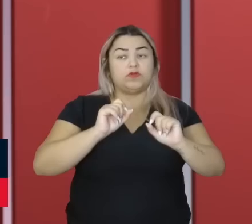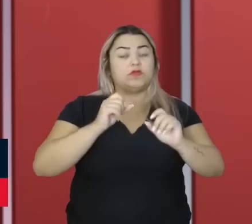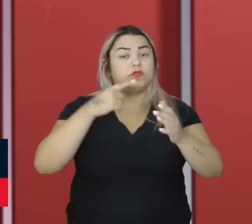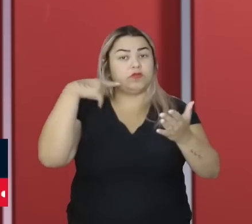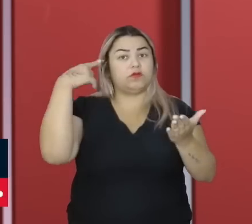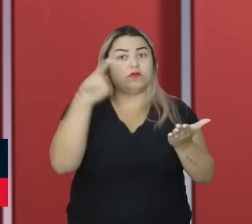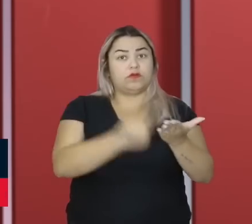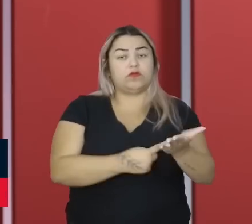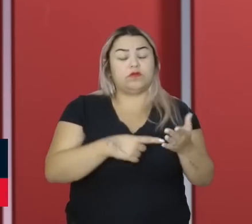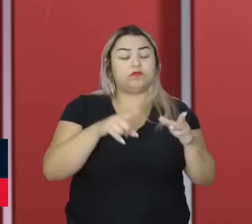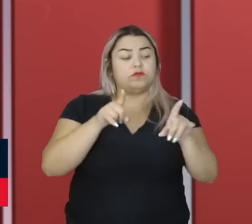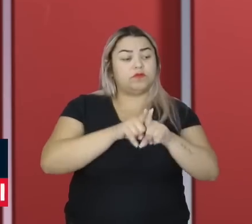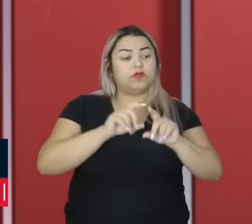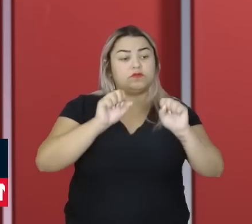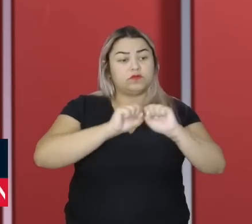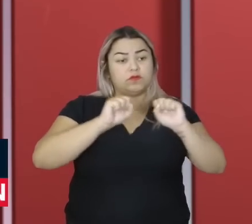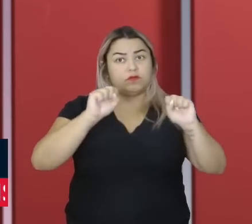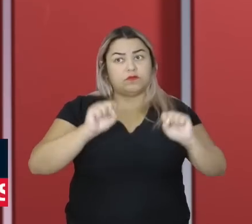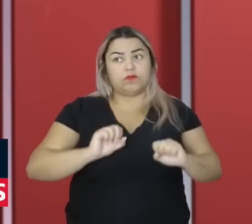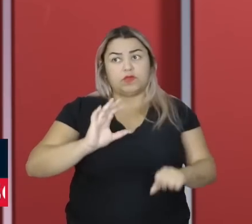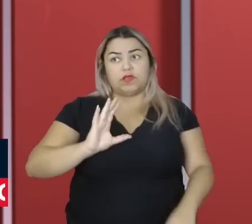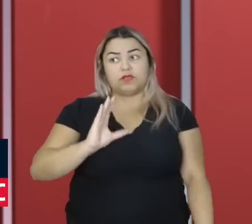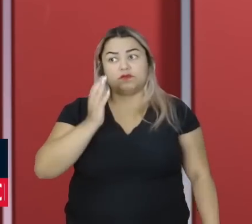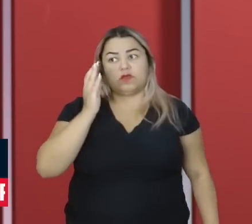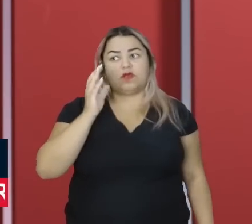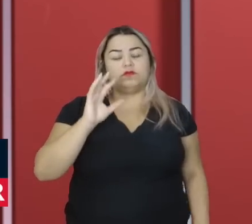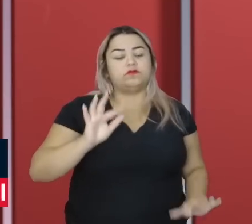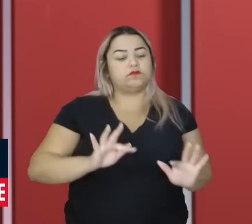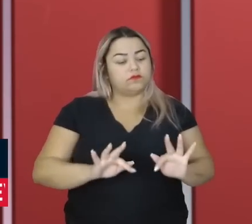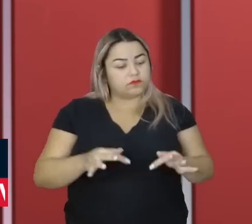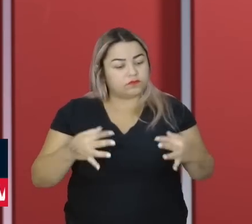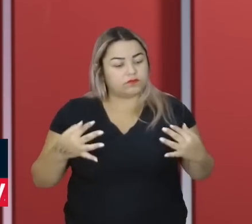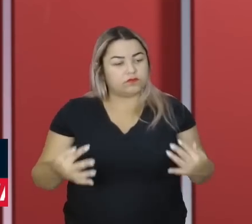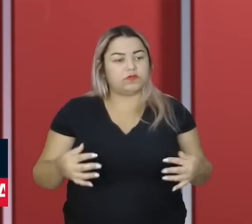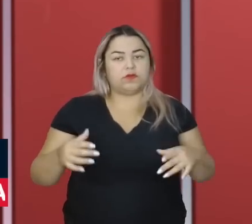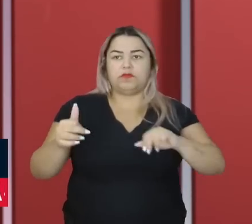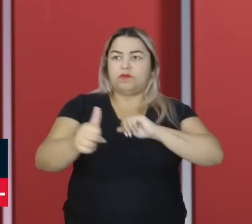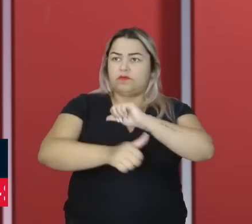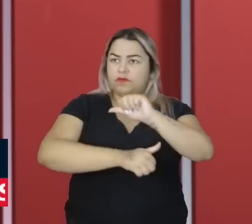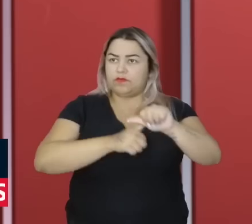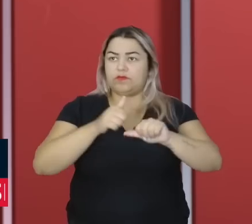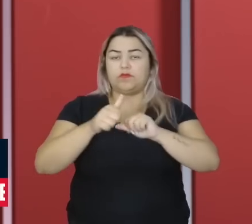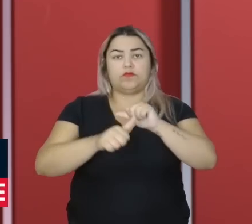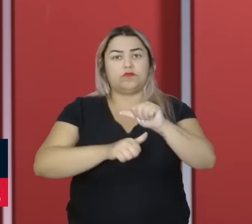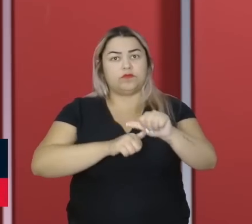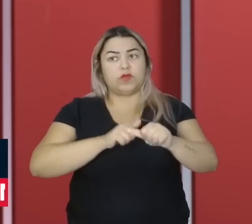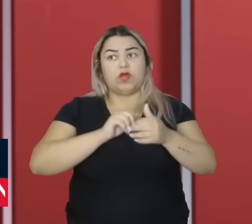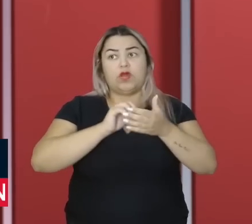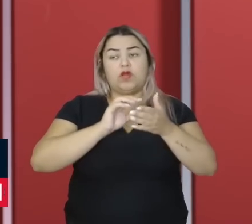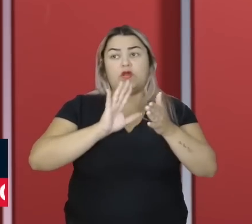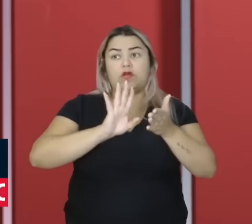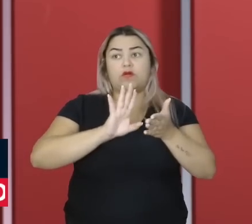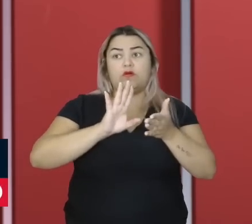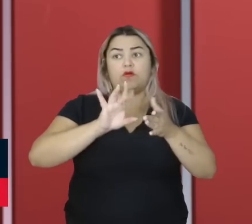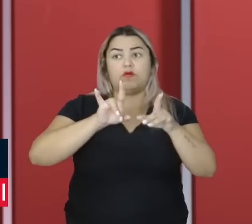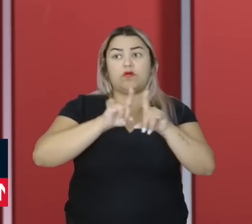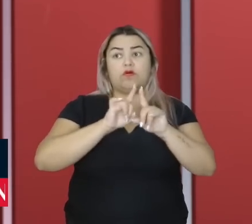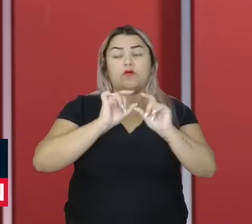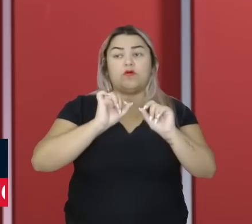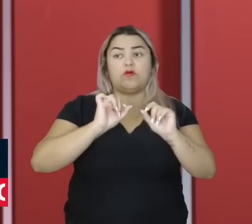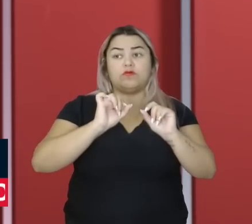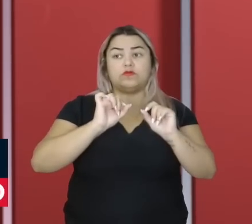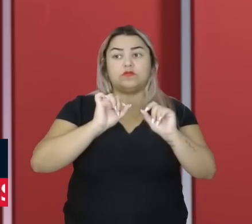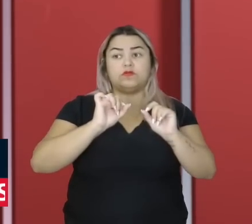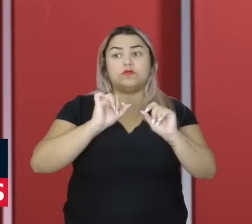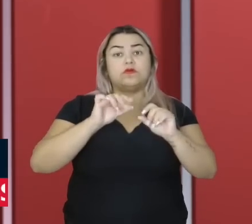isso deixa o sistema mais caro. Então, ela simplifica, muda o recolhimento para o destino, e